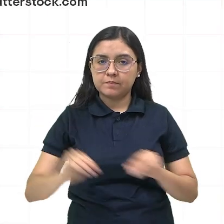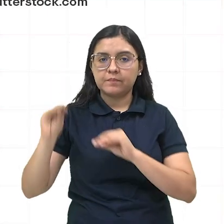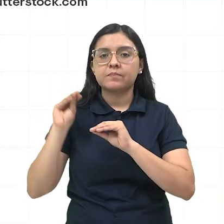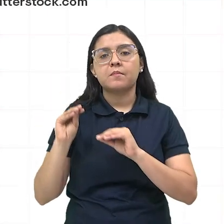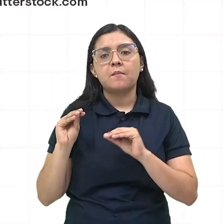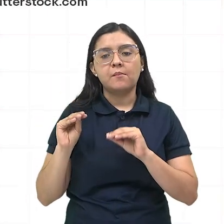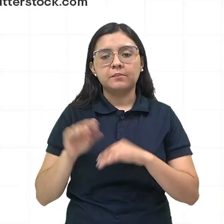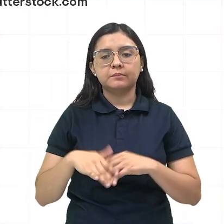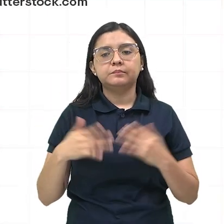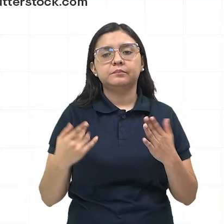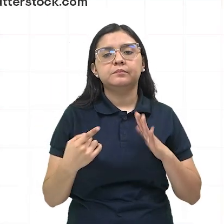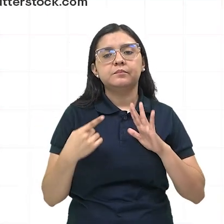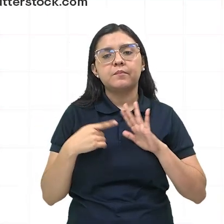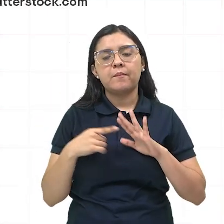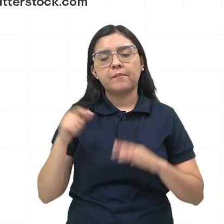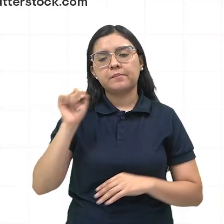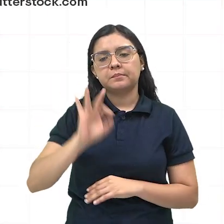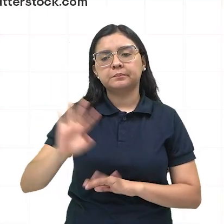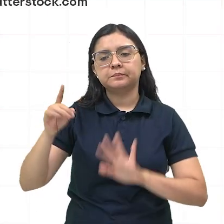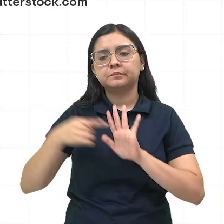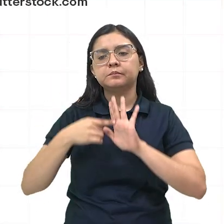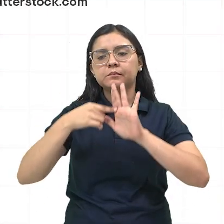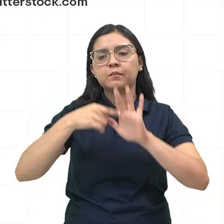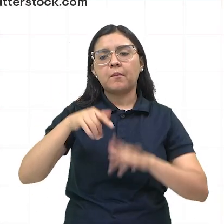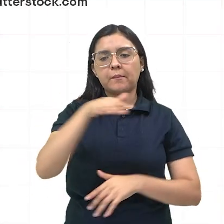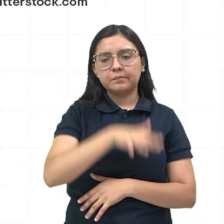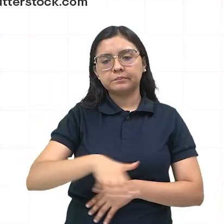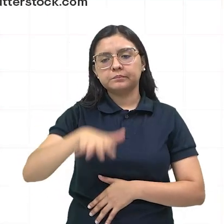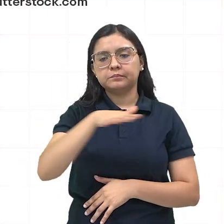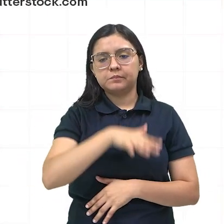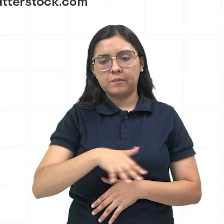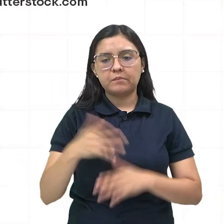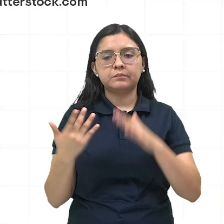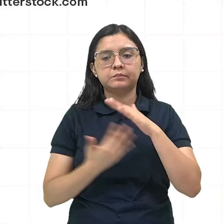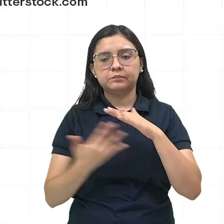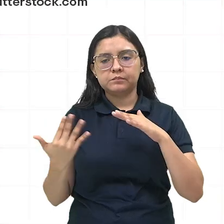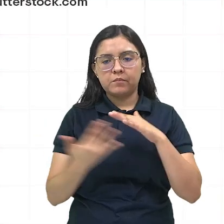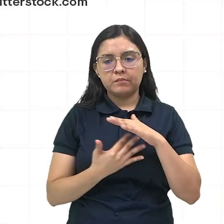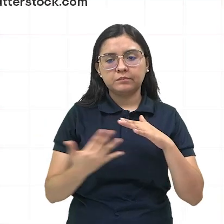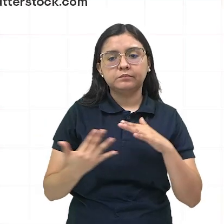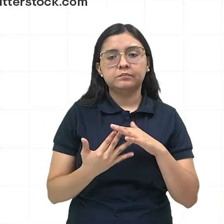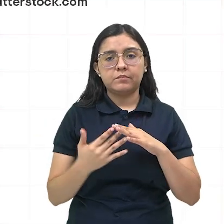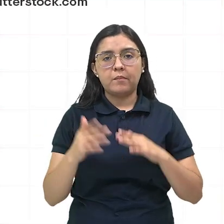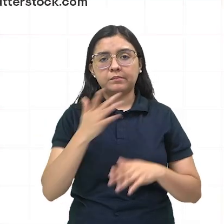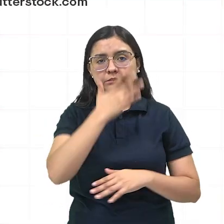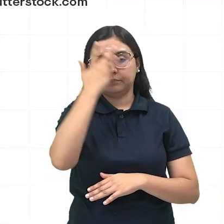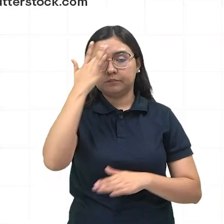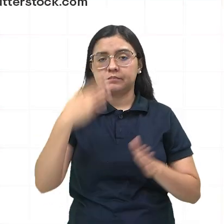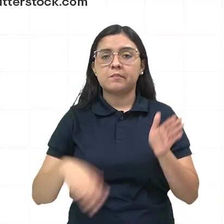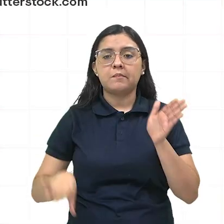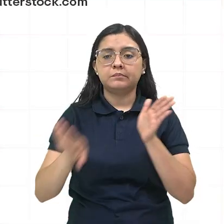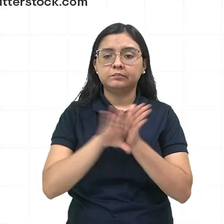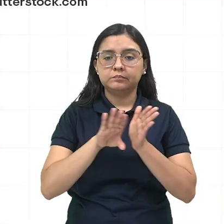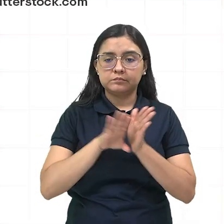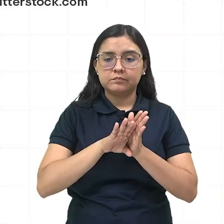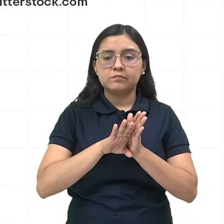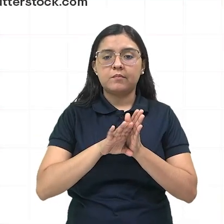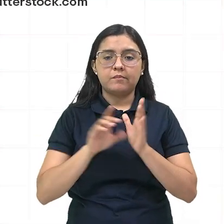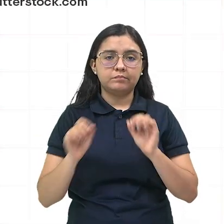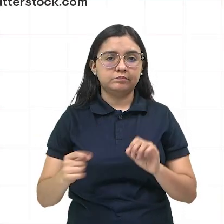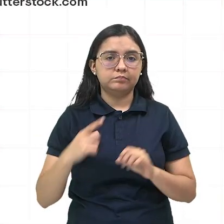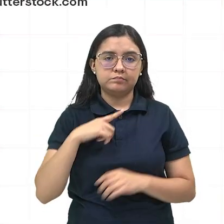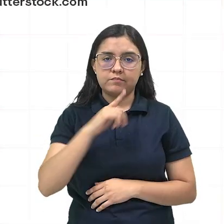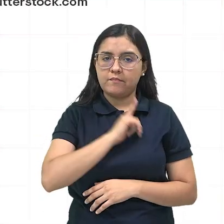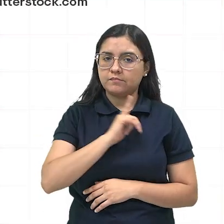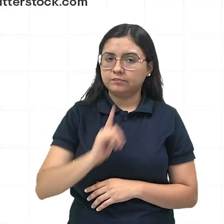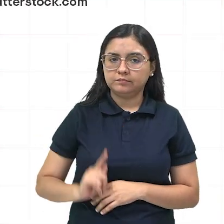inclusive, mostra ali uma área de imigração, quando essas pessoas que vêm de maneira ilegal, elas são capturadas pelo governo.